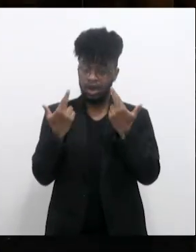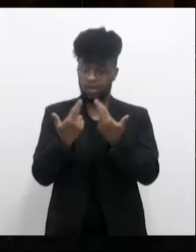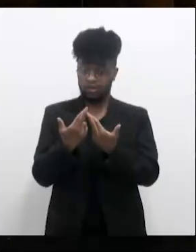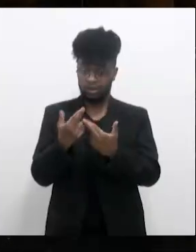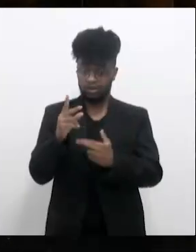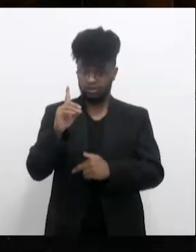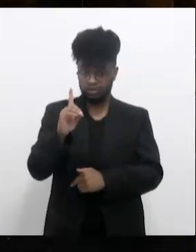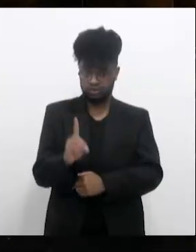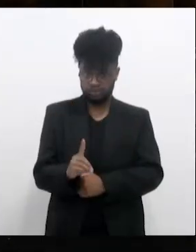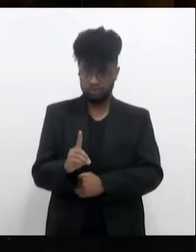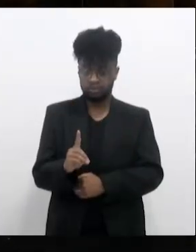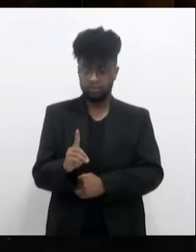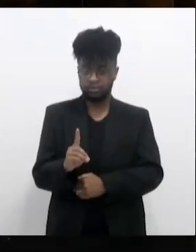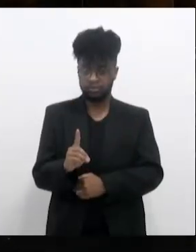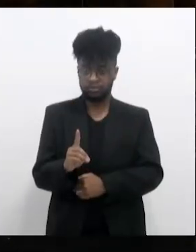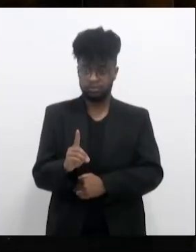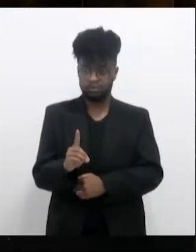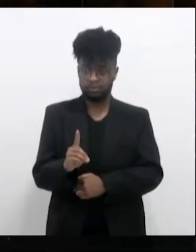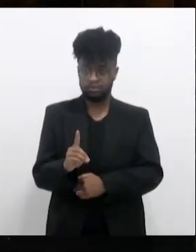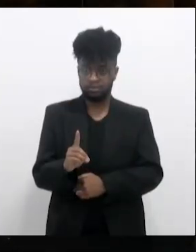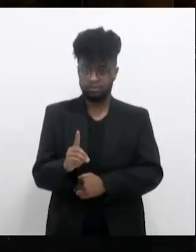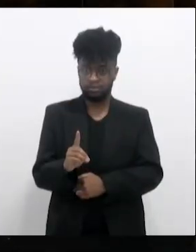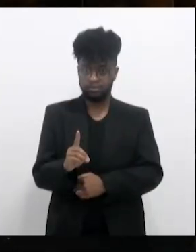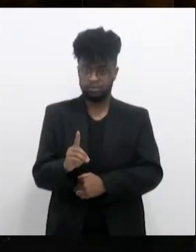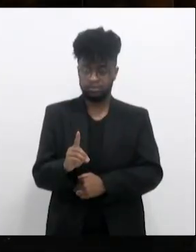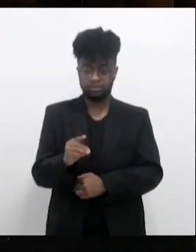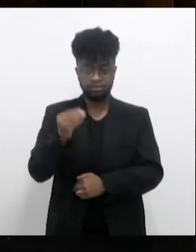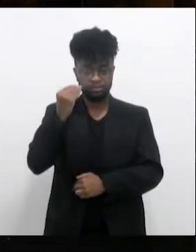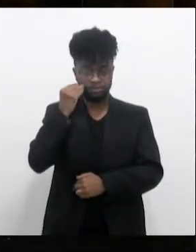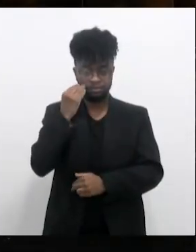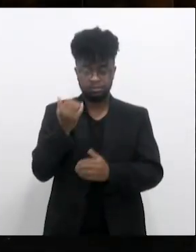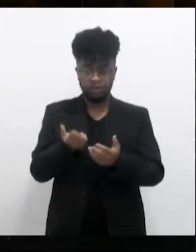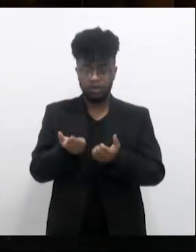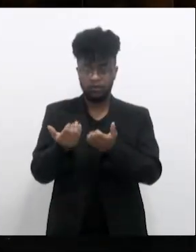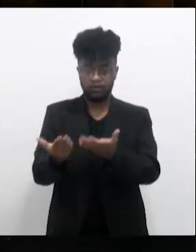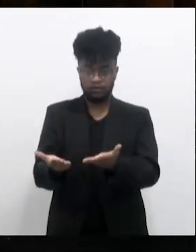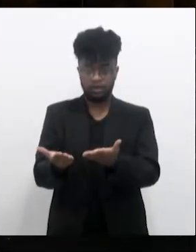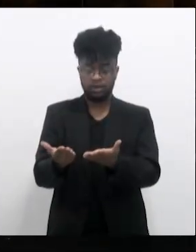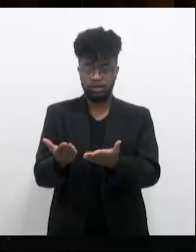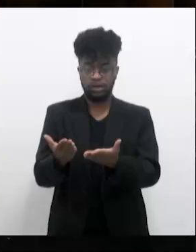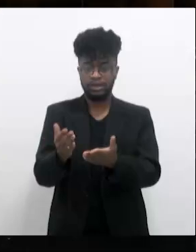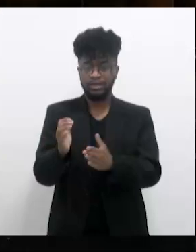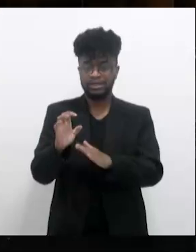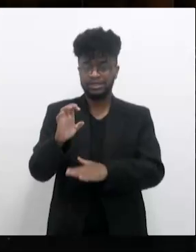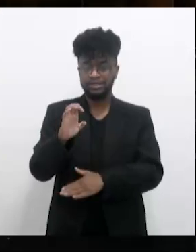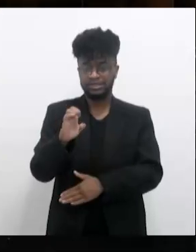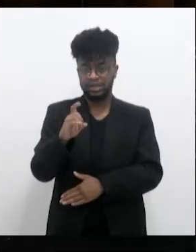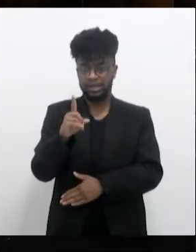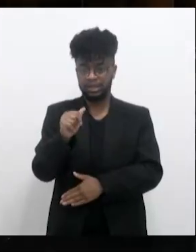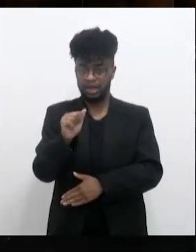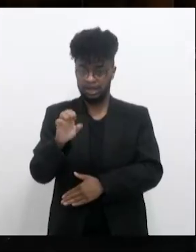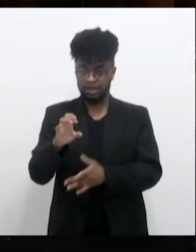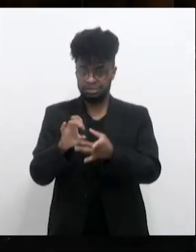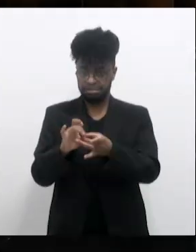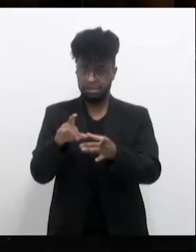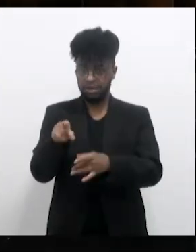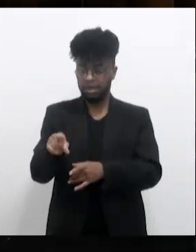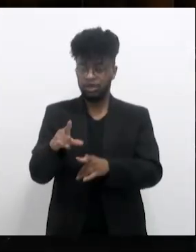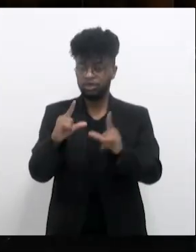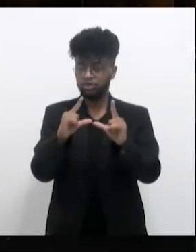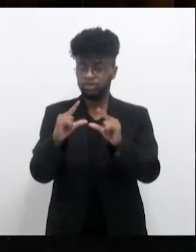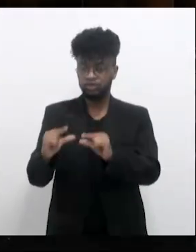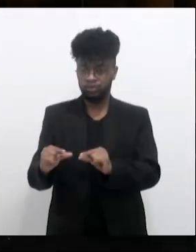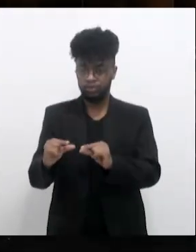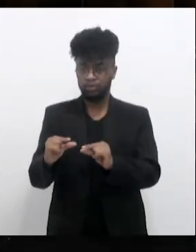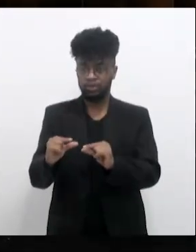diretoria foi para conceder que a SEDAI fizesse uma redução